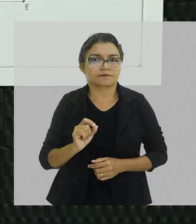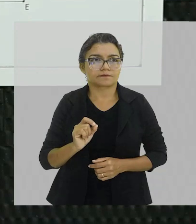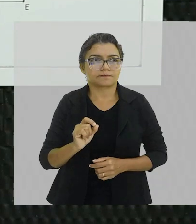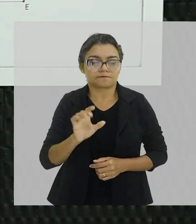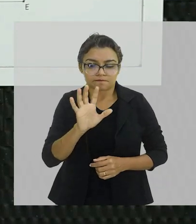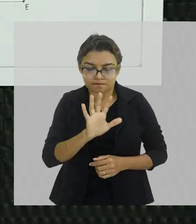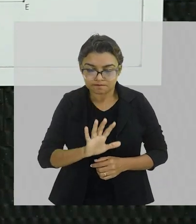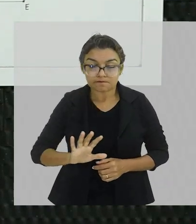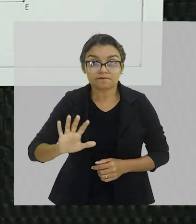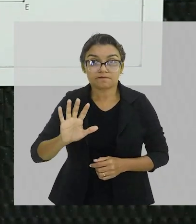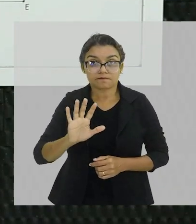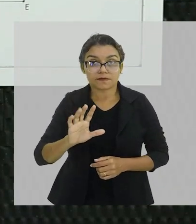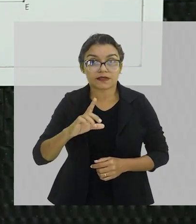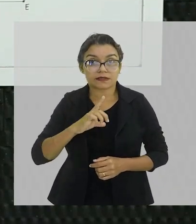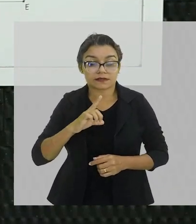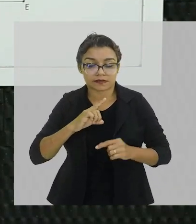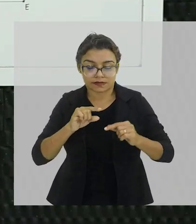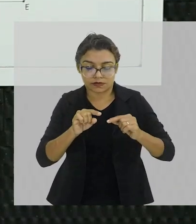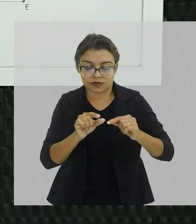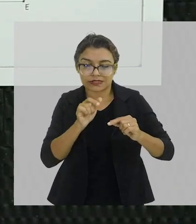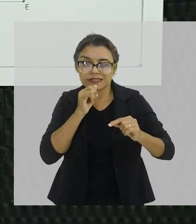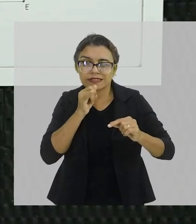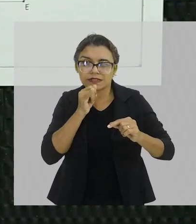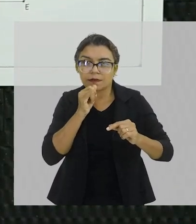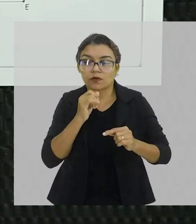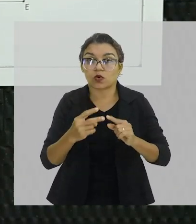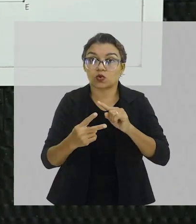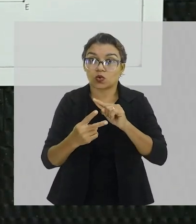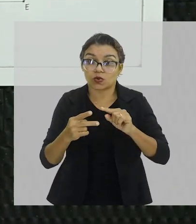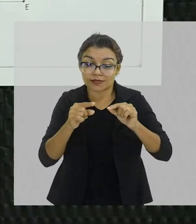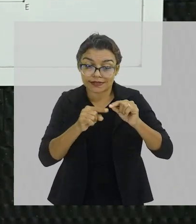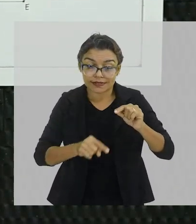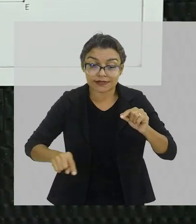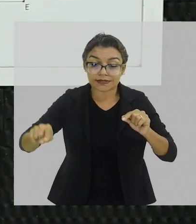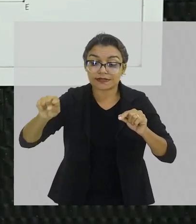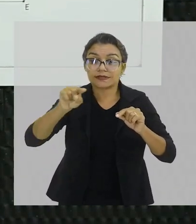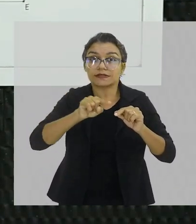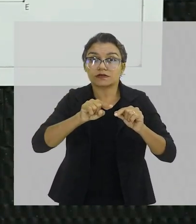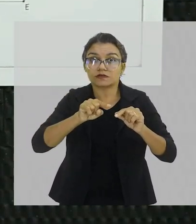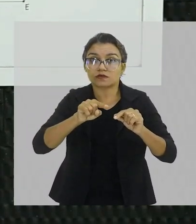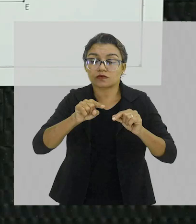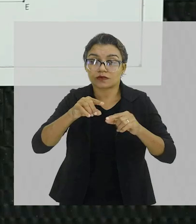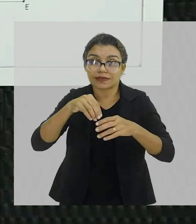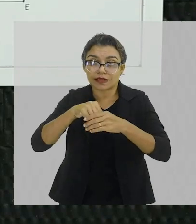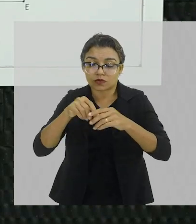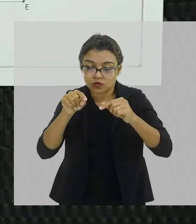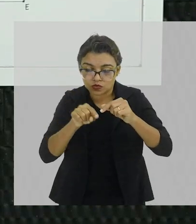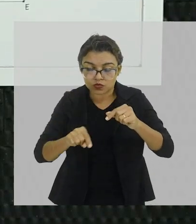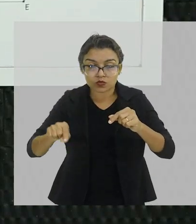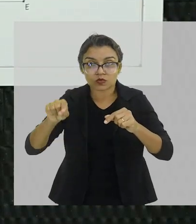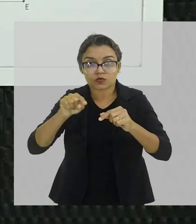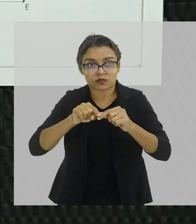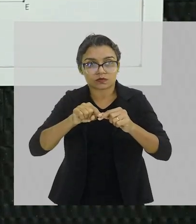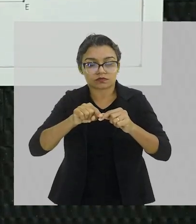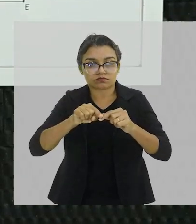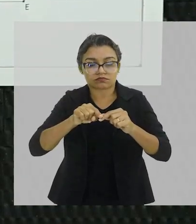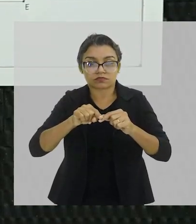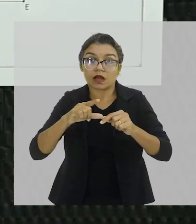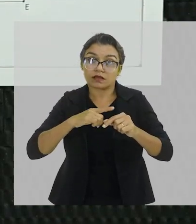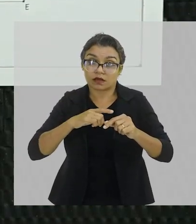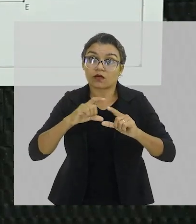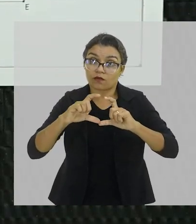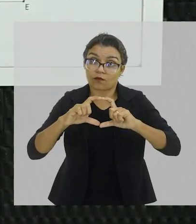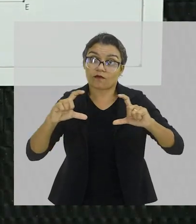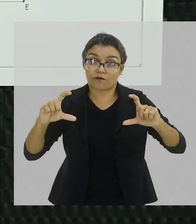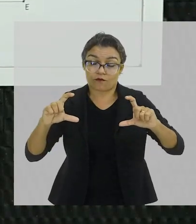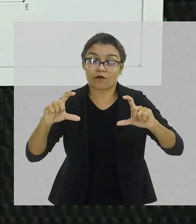região compreendida entre dois círculos concêntricos. Essa parte que eu achurei. Tá? E aí eu tenho uma fórmula,